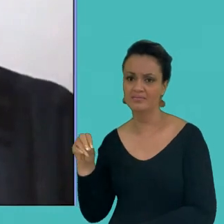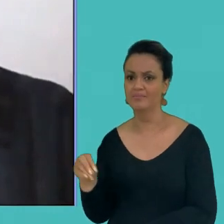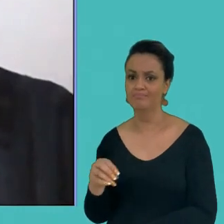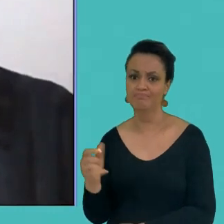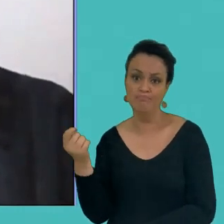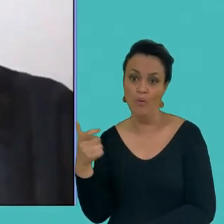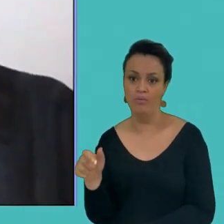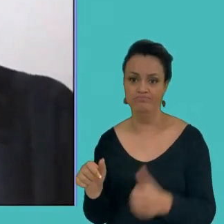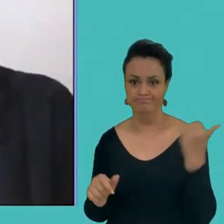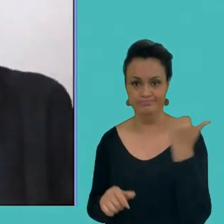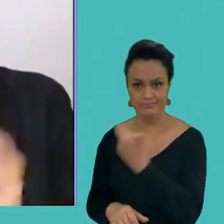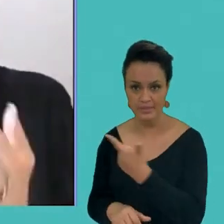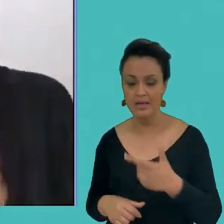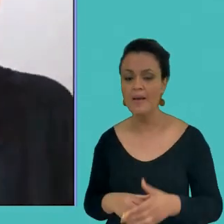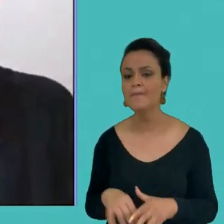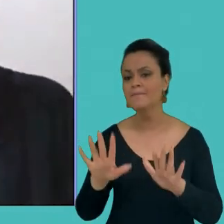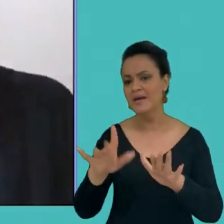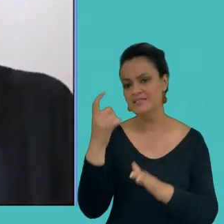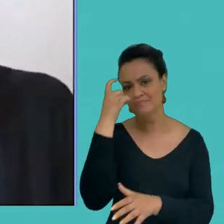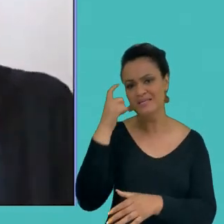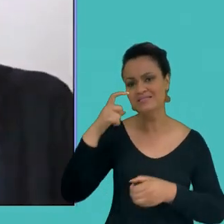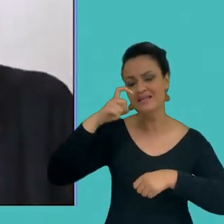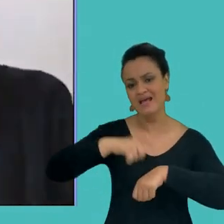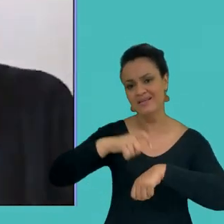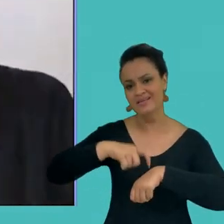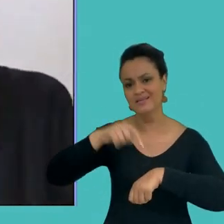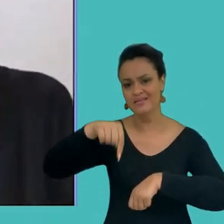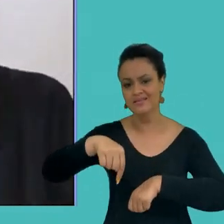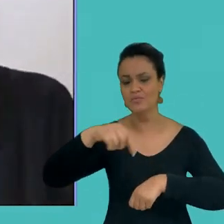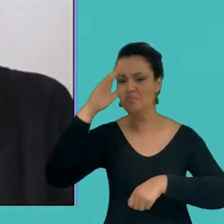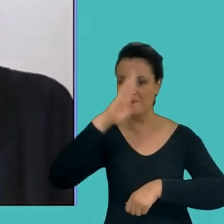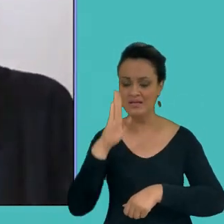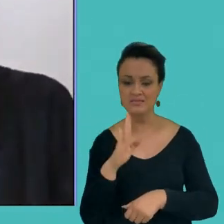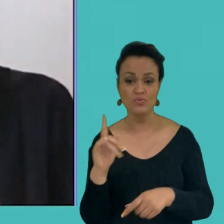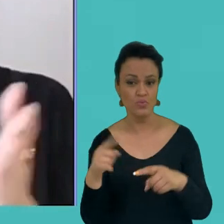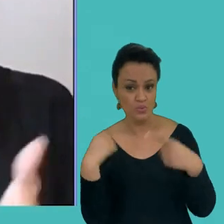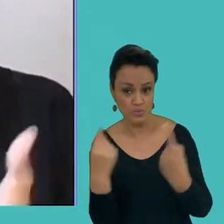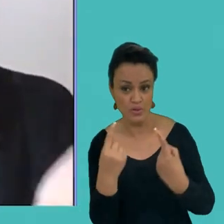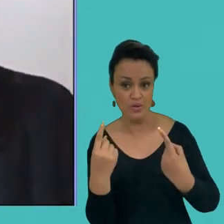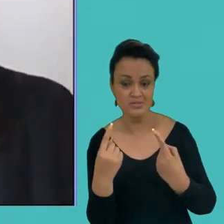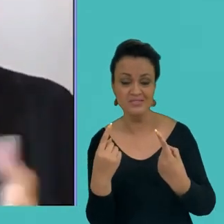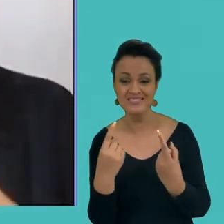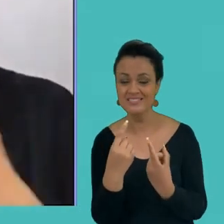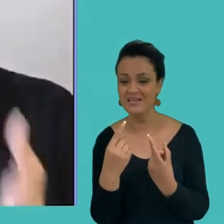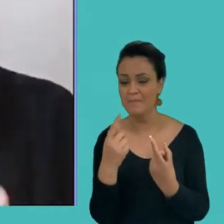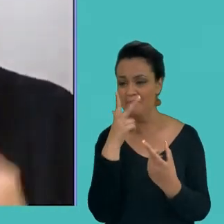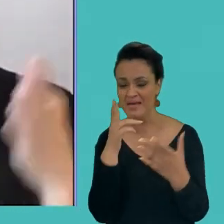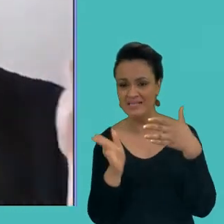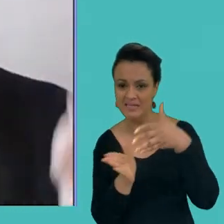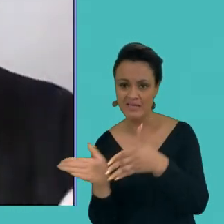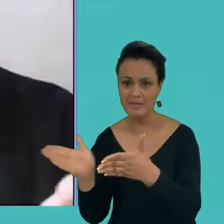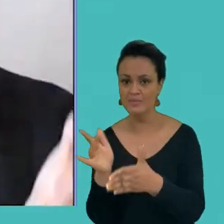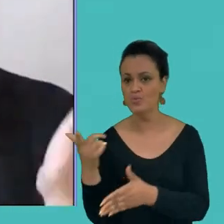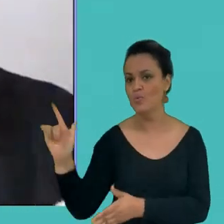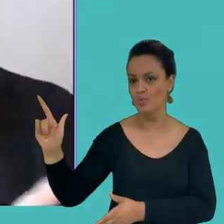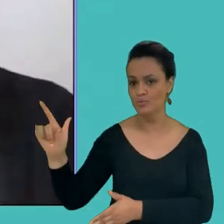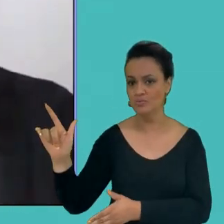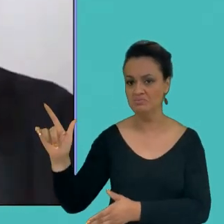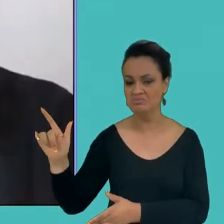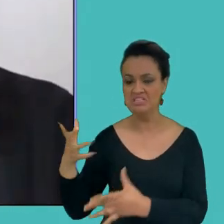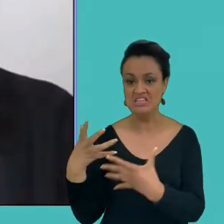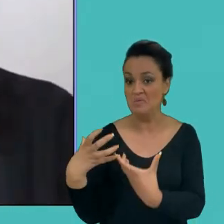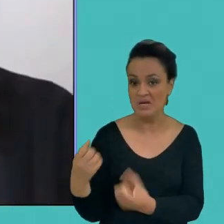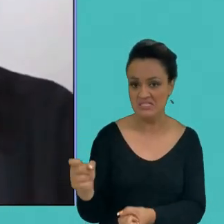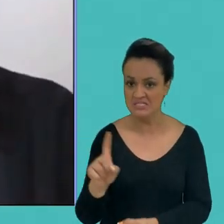realidade brasileira, estaríamos nós na contramão da história ao não aderirmos a uma campanha maciça a favor